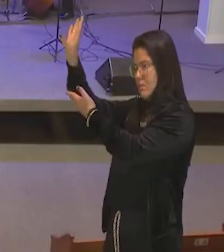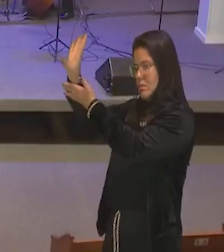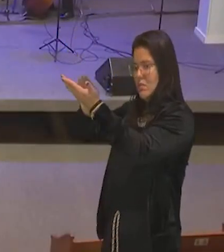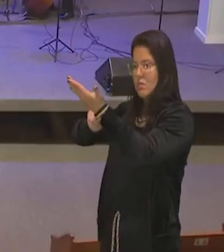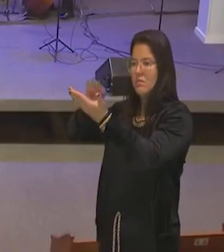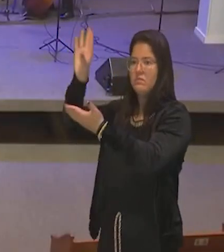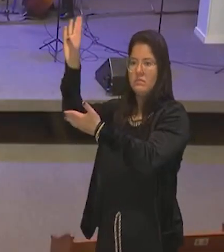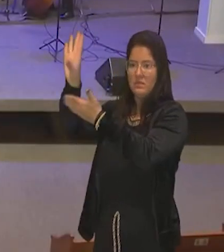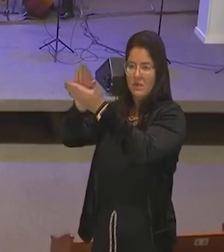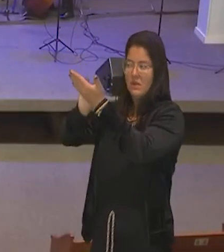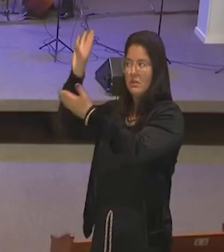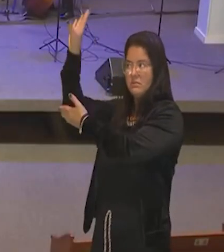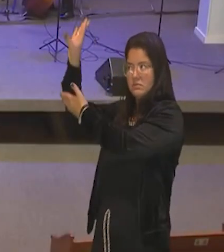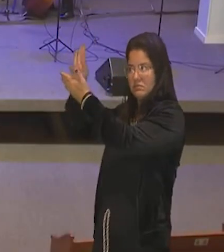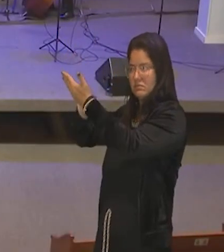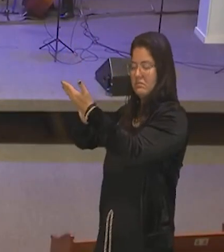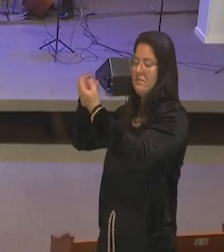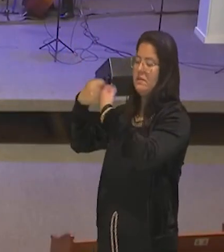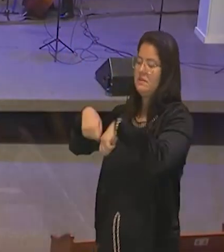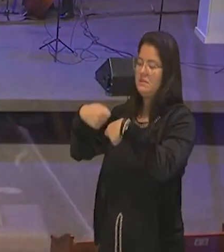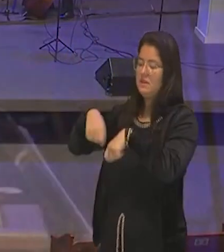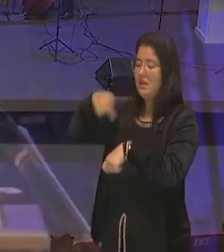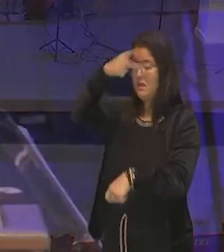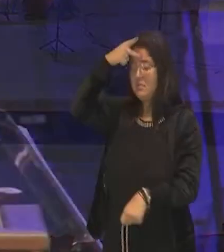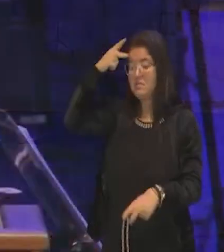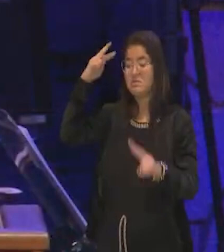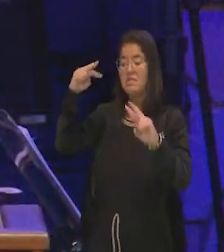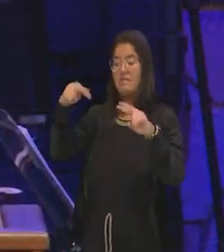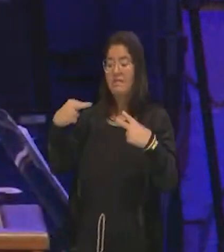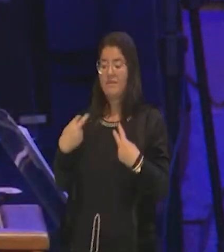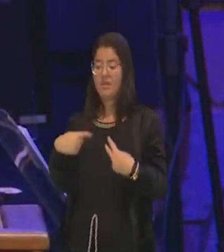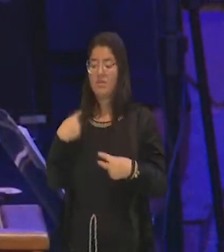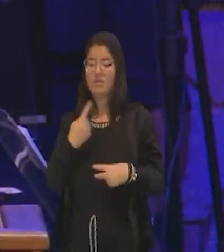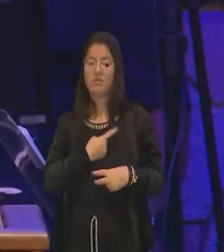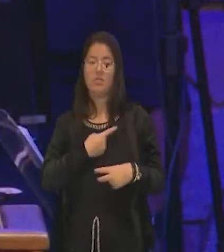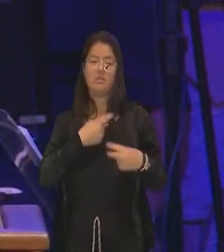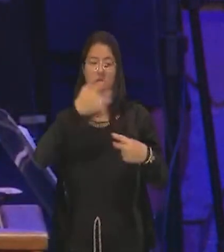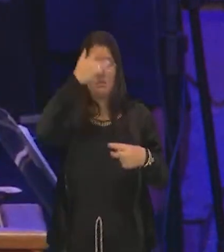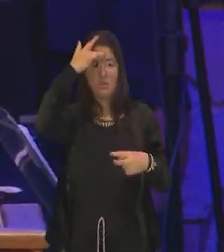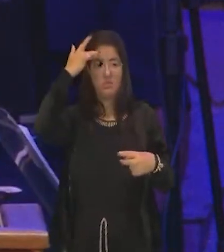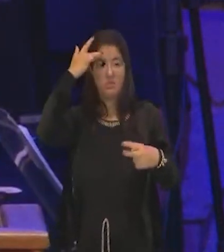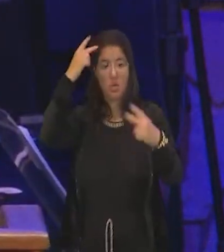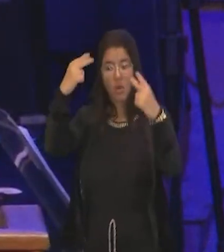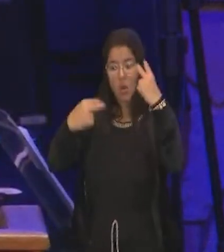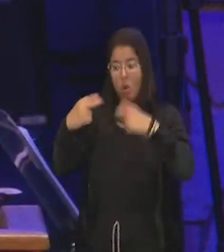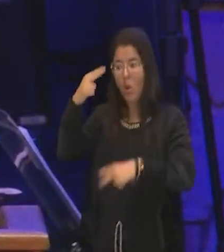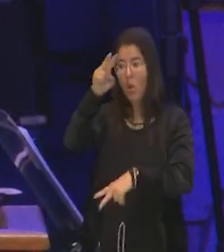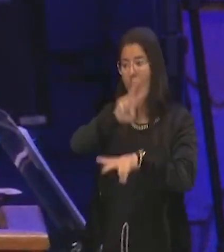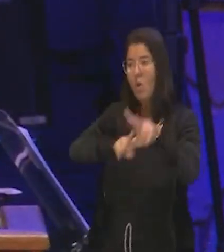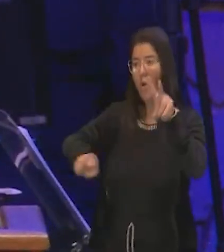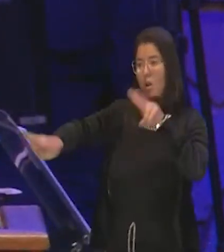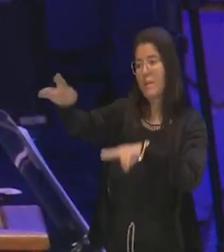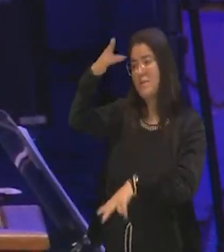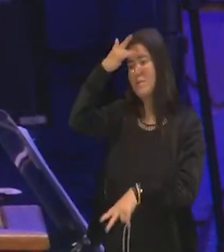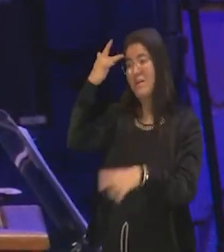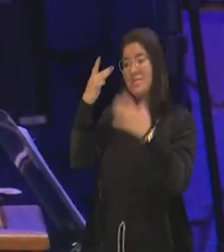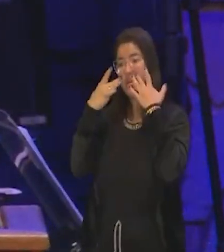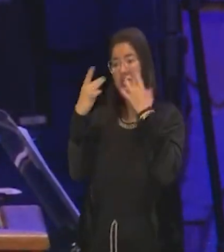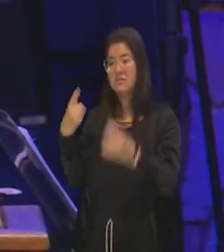As pessoas olham. As pessoas prestam atenção. Elas estão